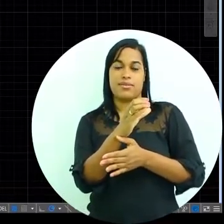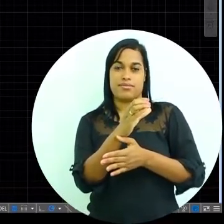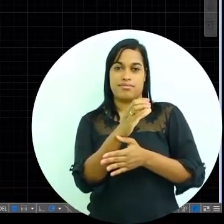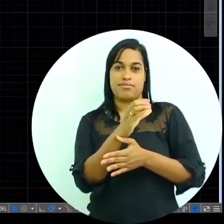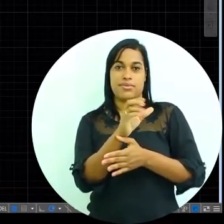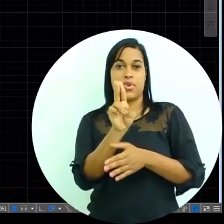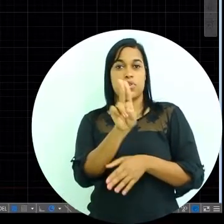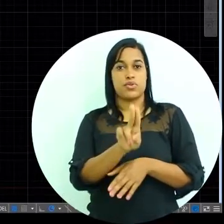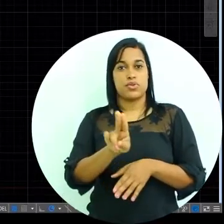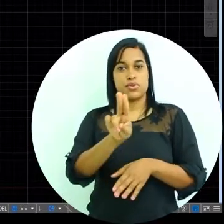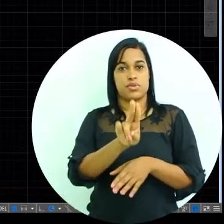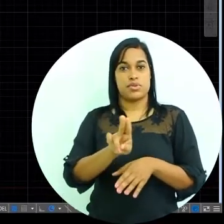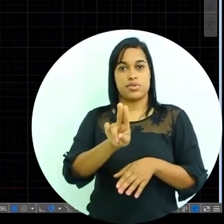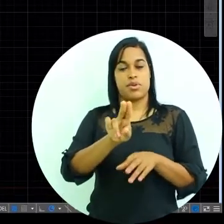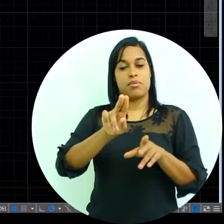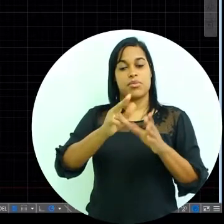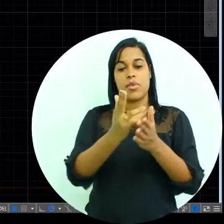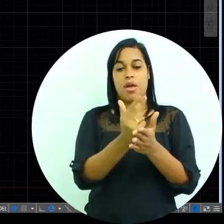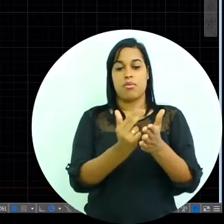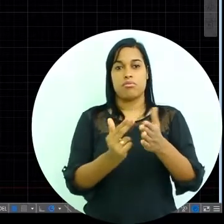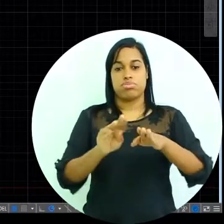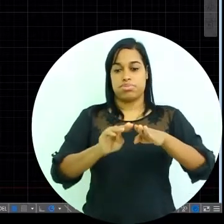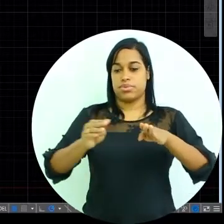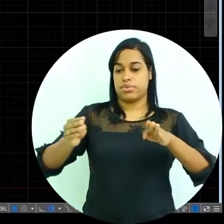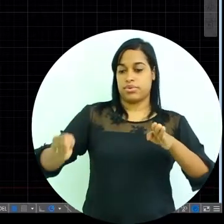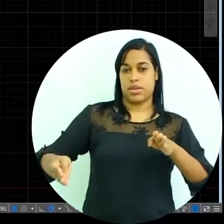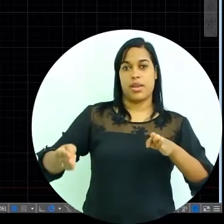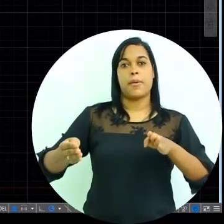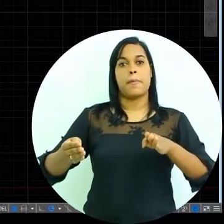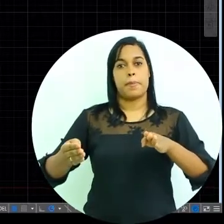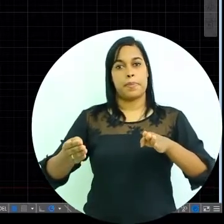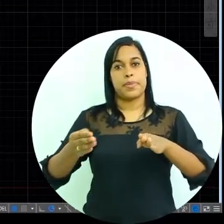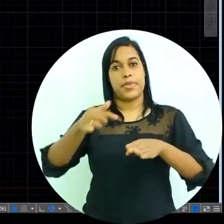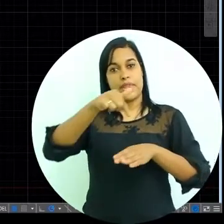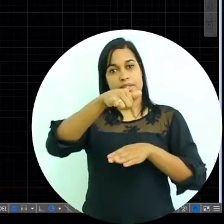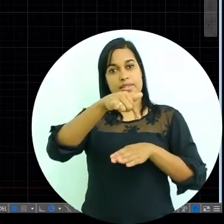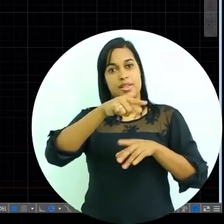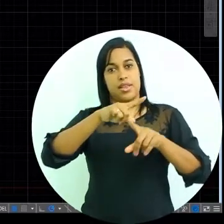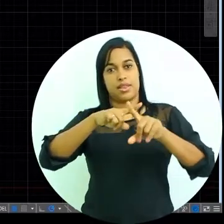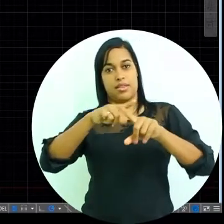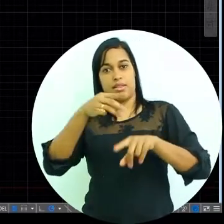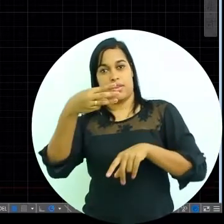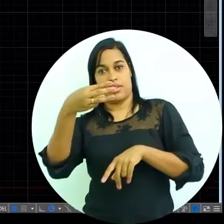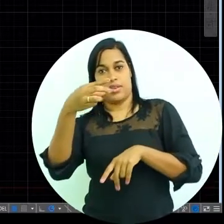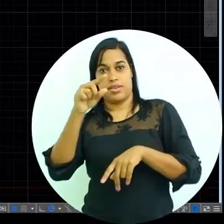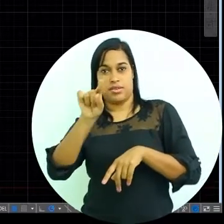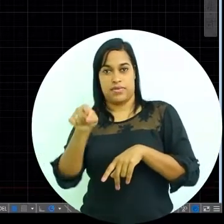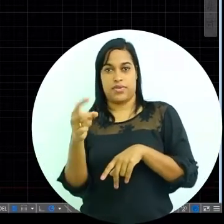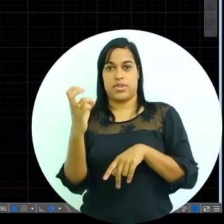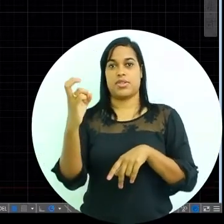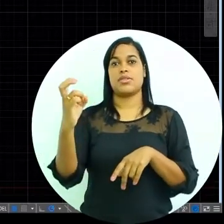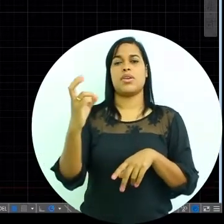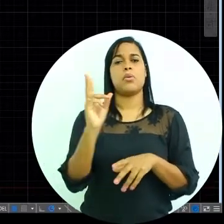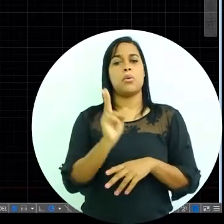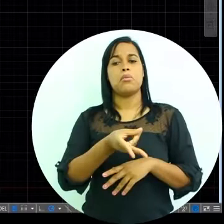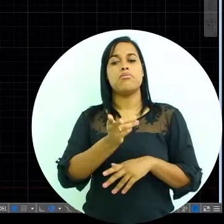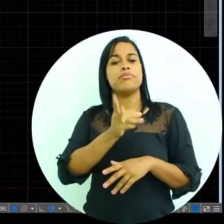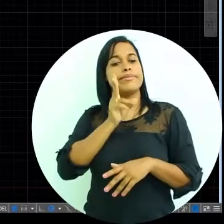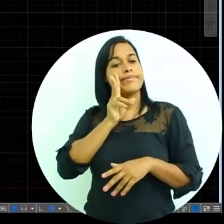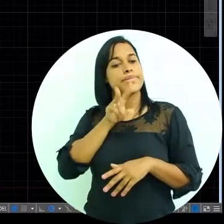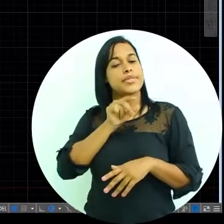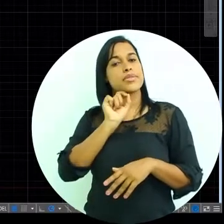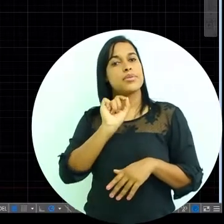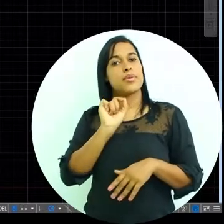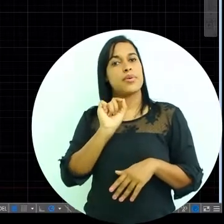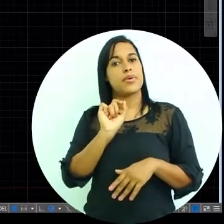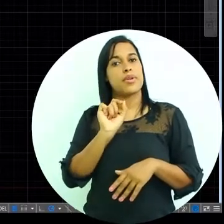retângulo. Nós faremos o contorno da planta baixa com as dimensões de 7 por 3,5. Lembrando sempre de olhar